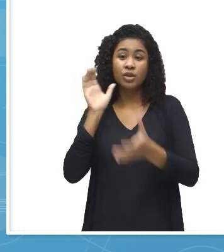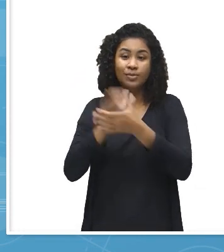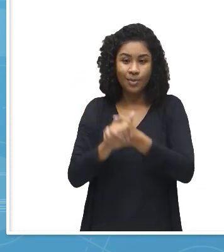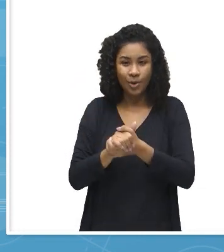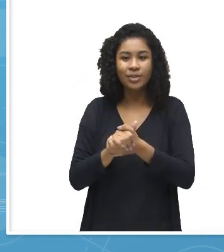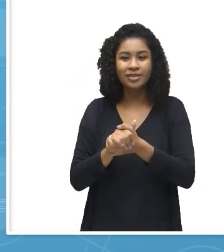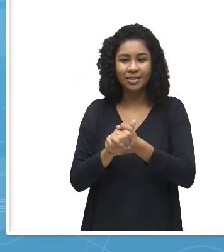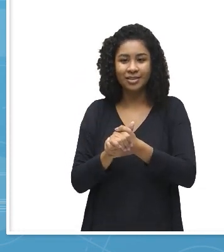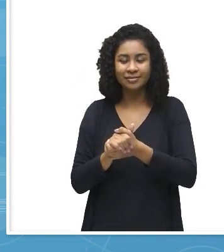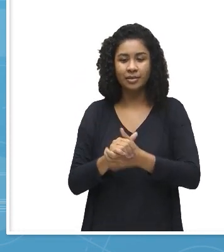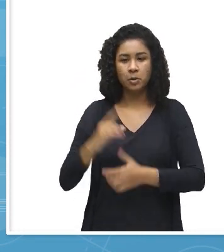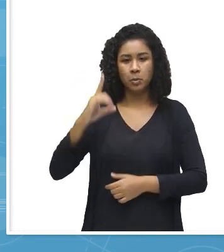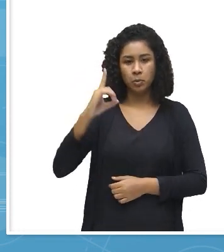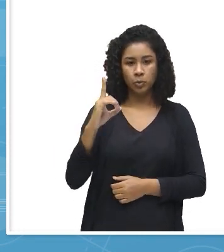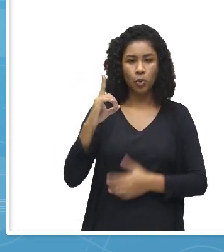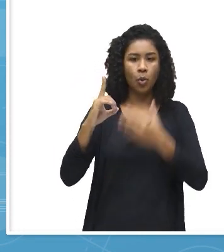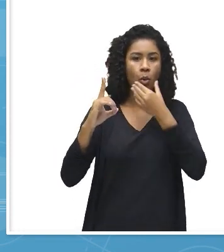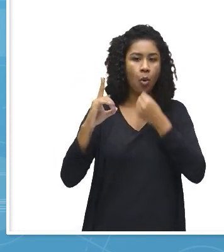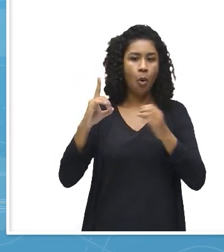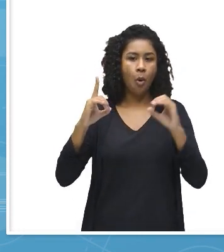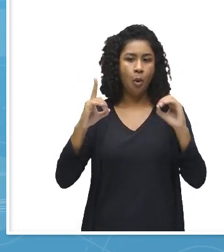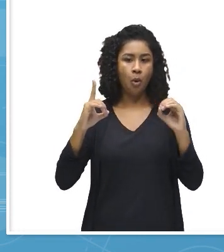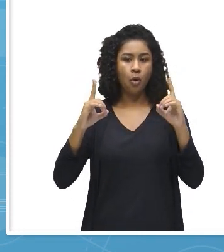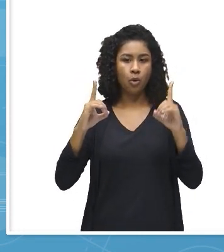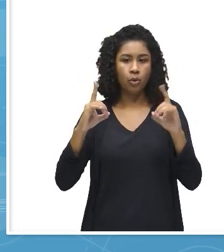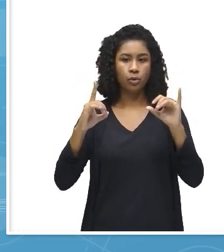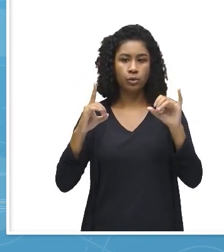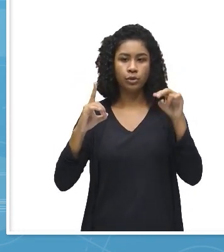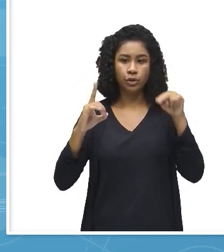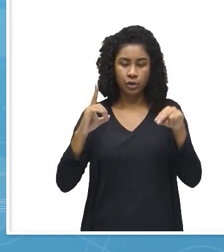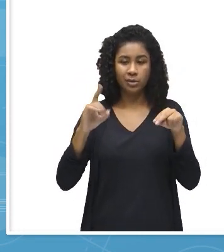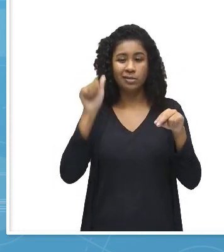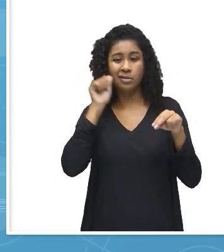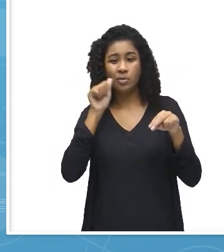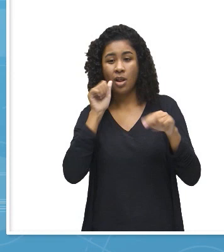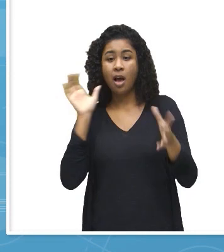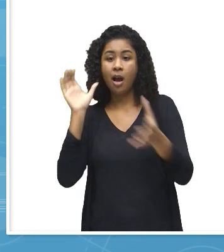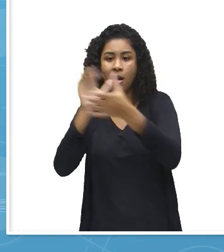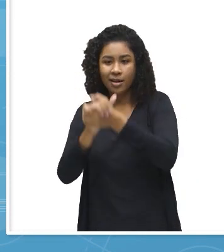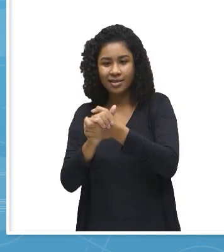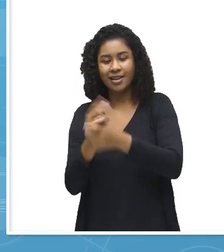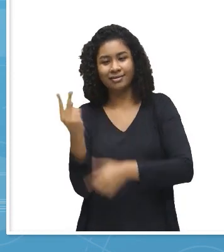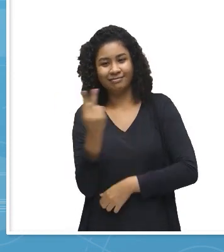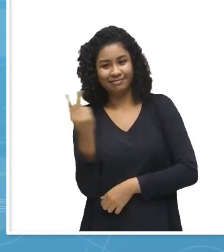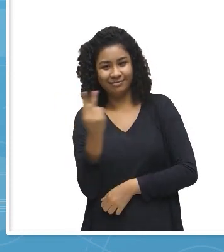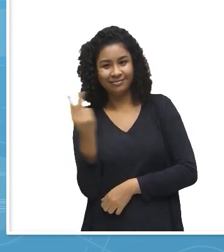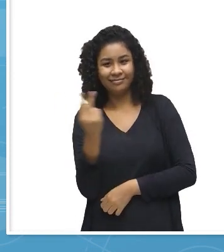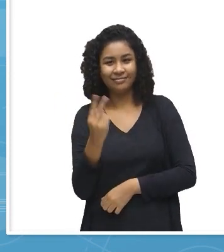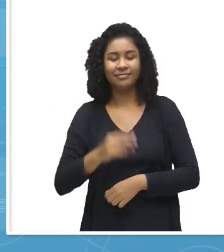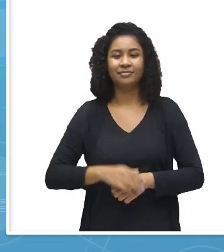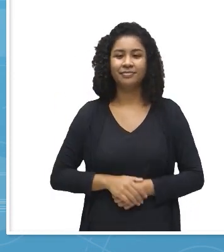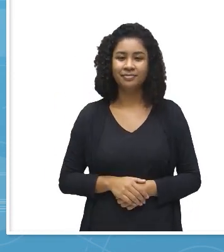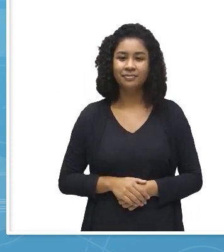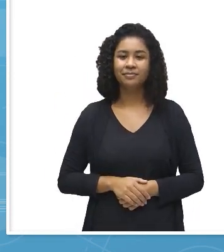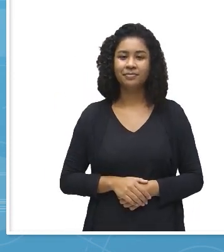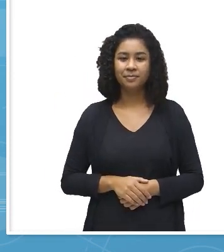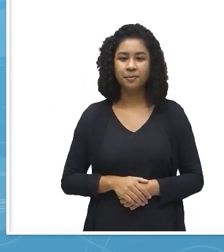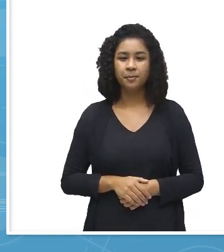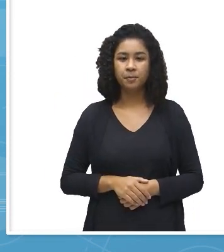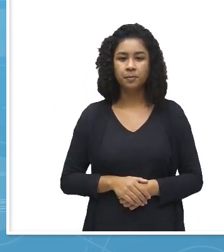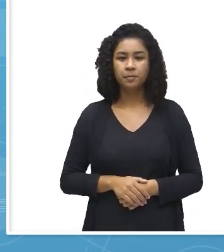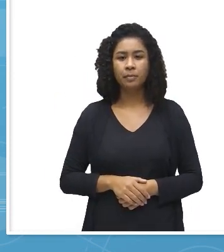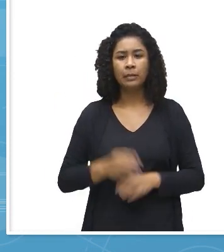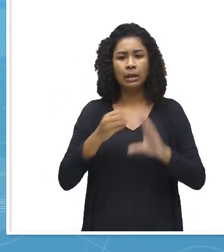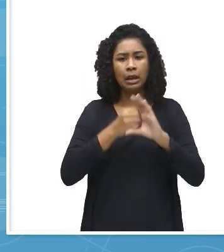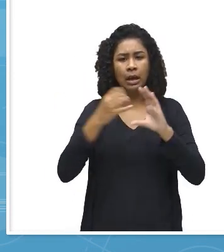Frigga, marcada aí, a gente tem ela como uma deusa, né, ali da fertilidade. Então a característica principal